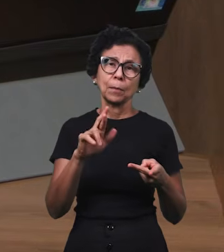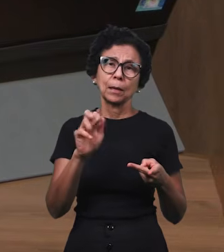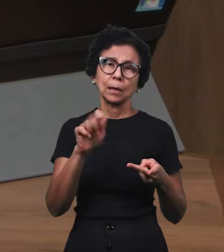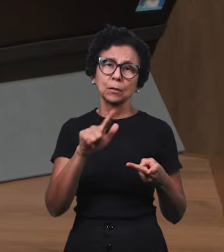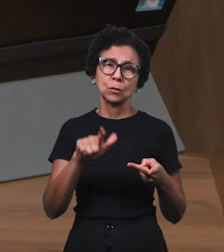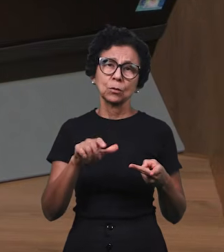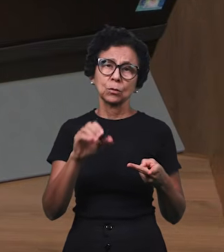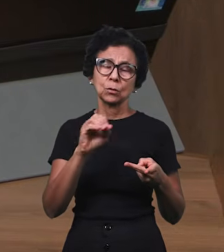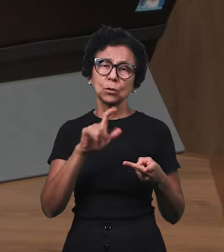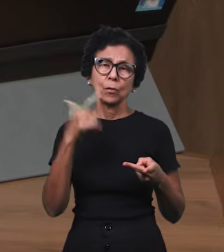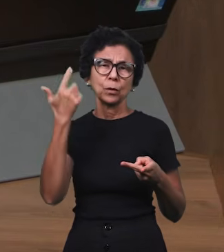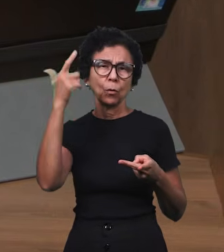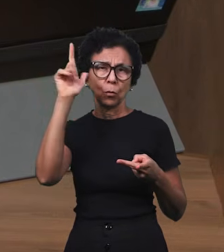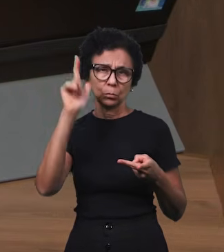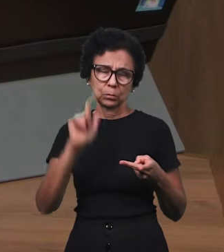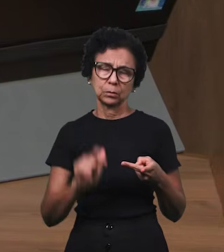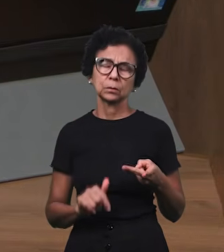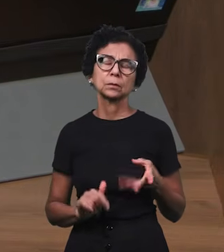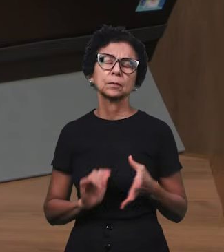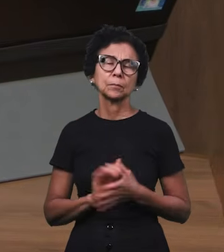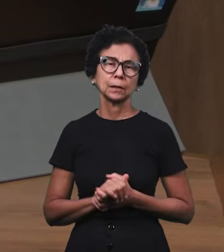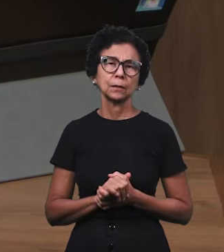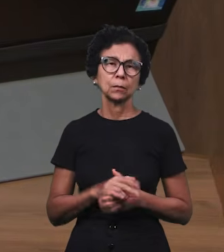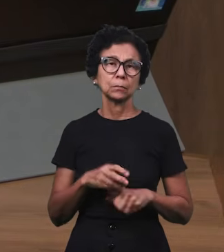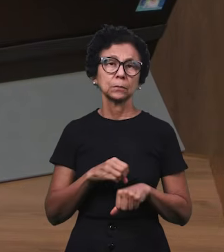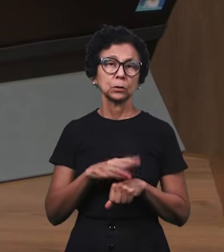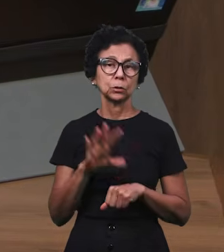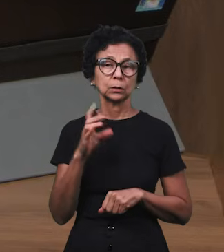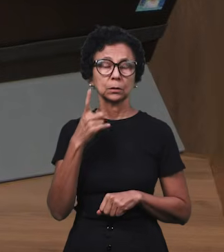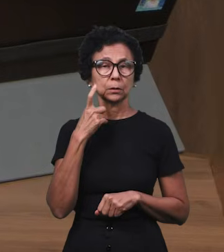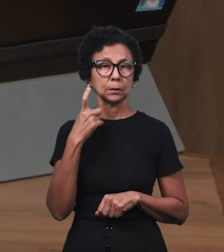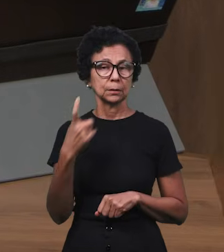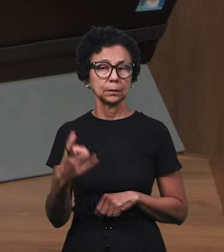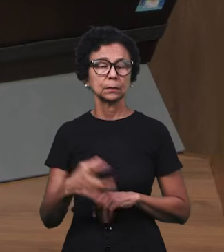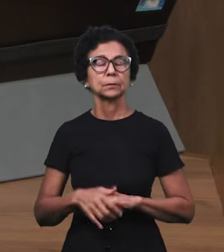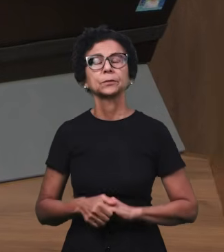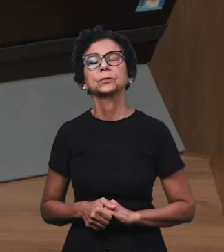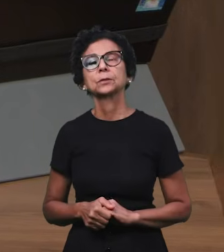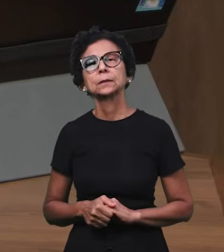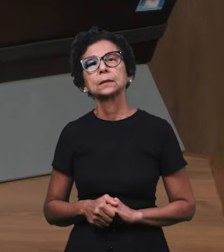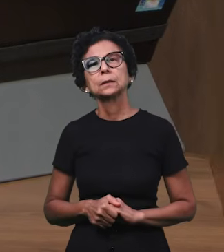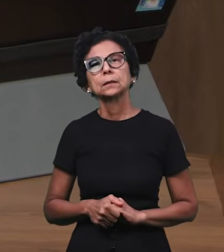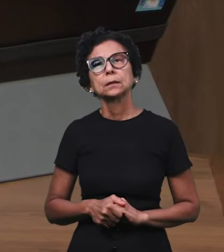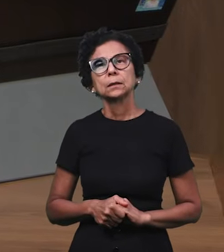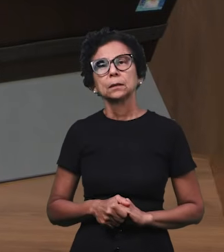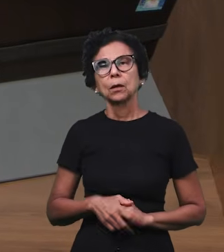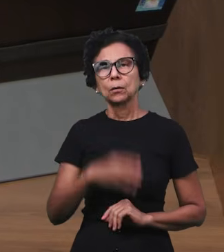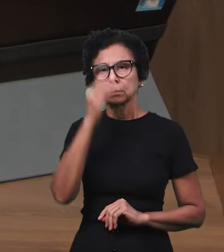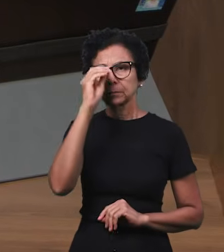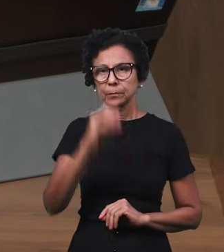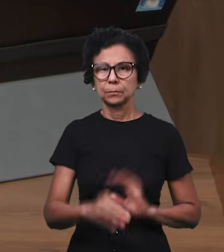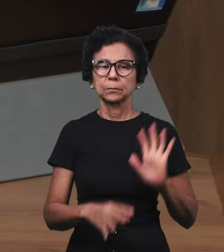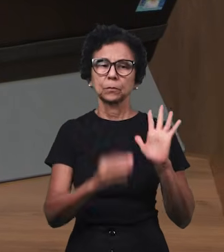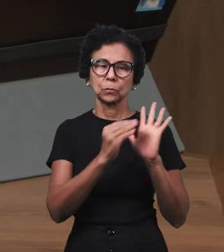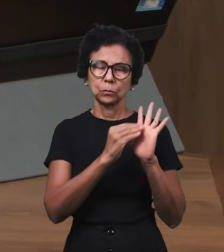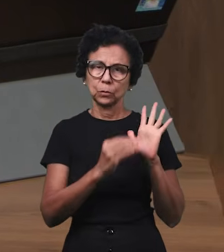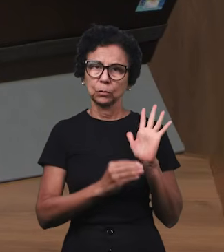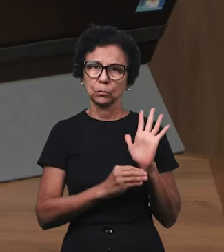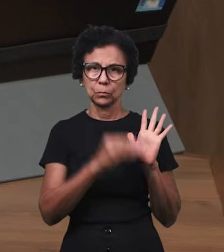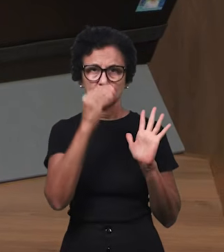olha, dicas preciosíssimas estão sendo dadas aqui para você. Não despreze esse